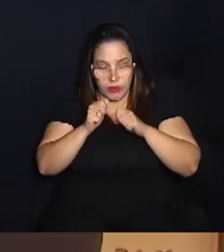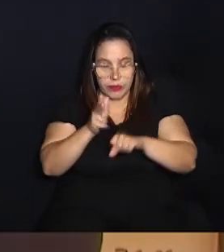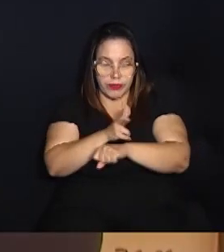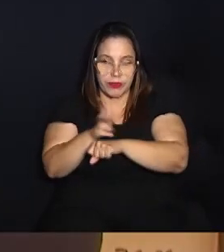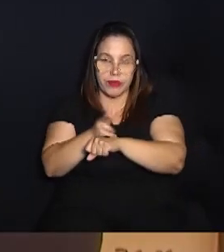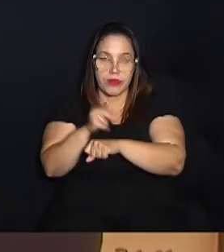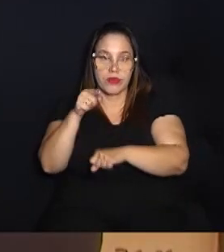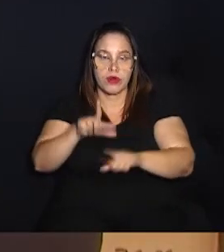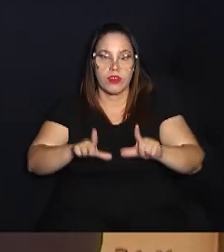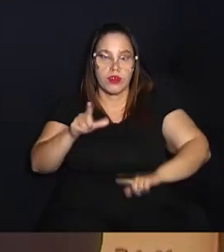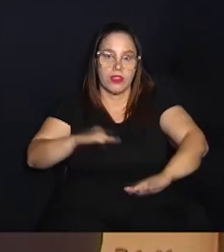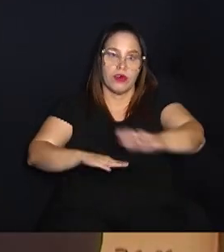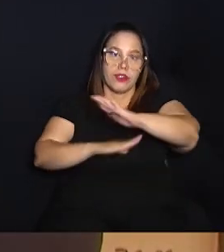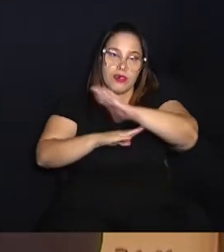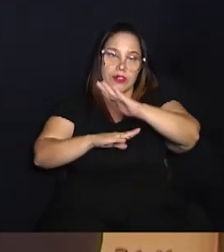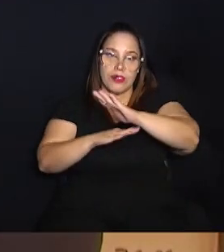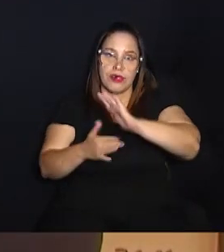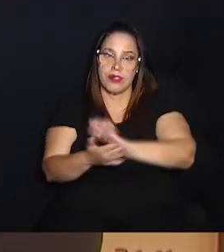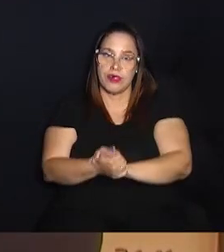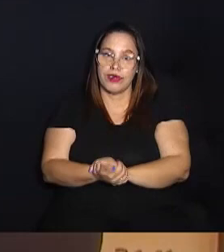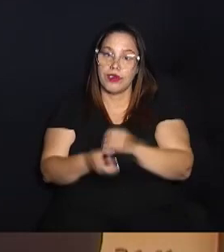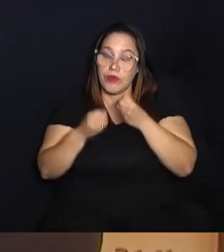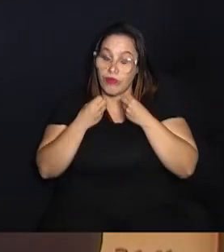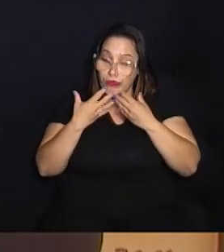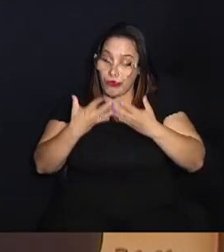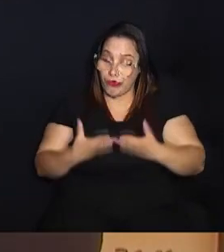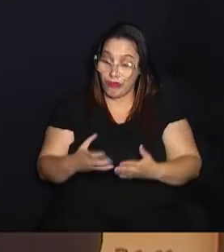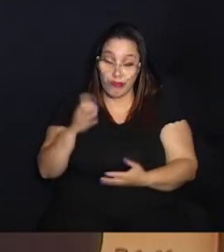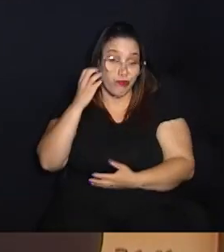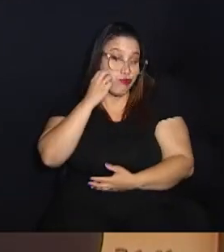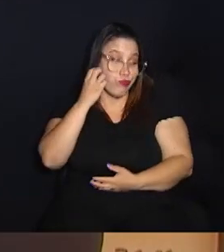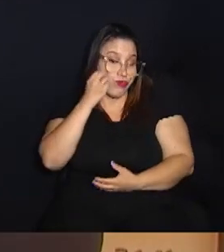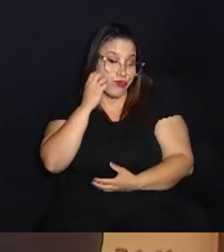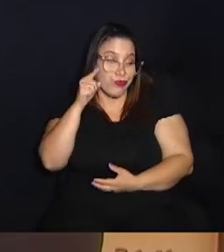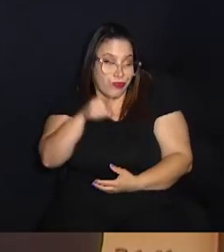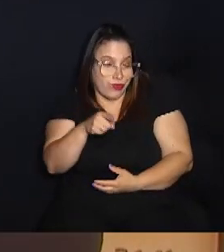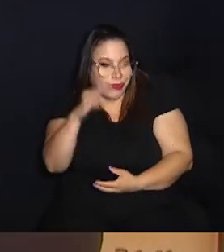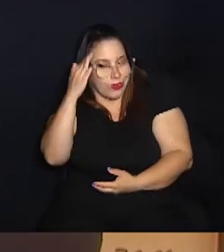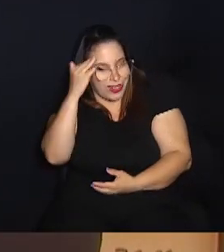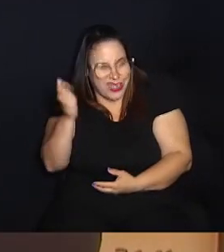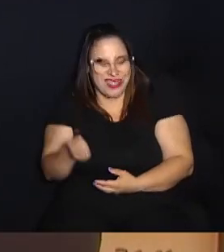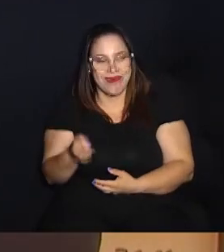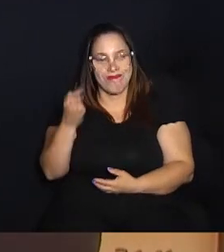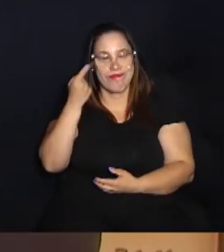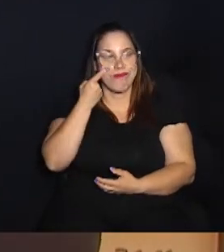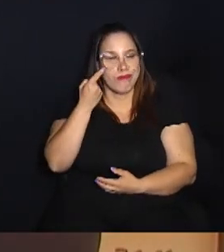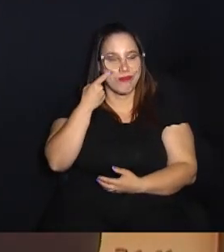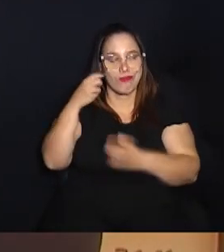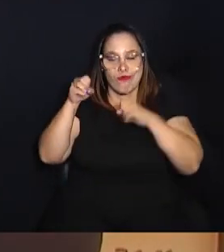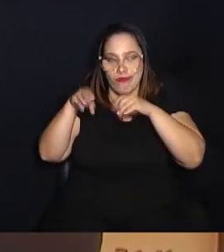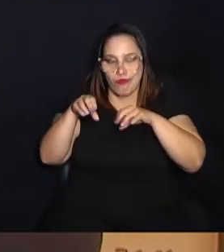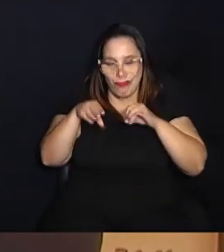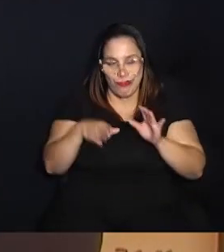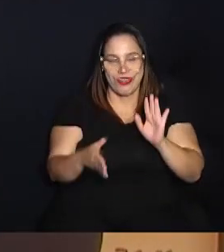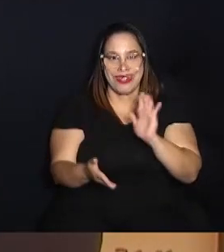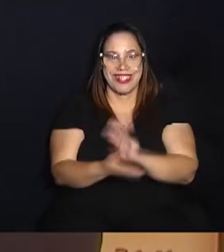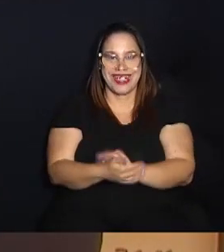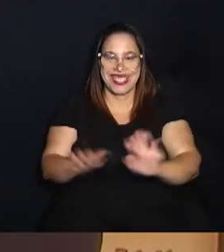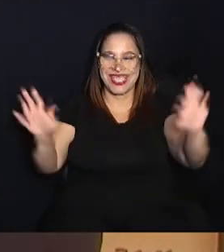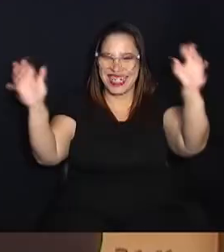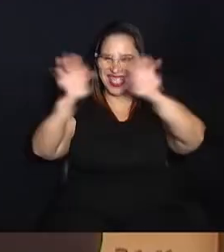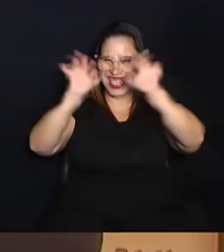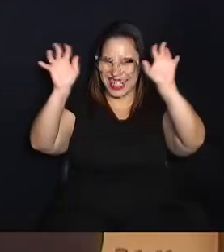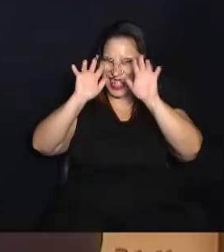cinematográfico aqui da TV Câmara Campinas. Bom, pessoal, eu sou André Aranha e você, claro, já sabe, né? Tô sempre, de olho na